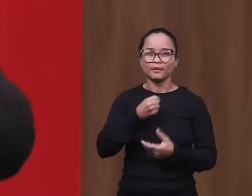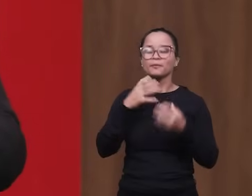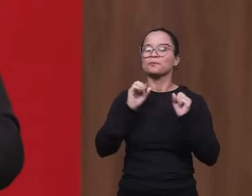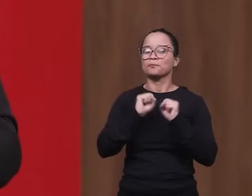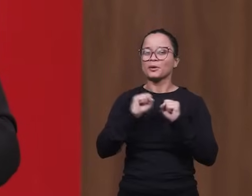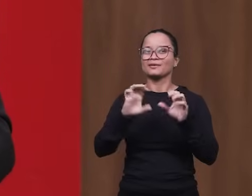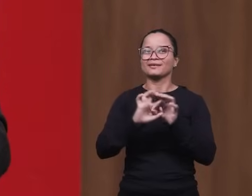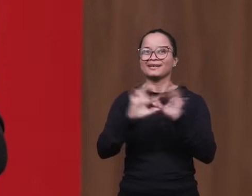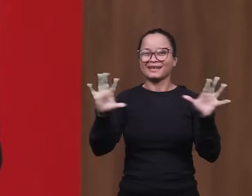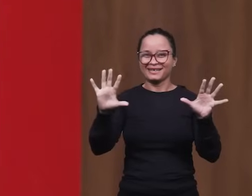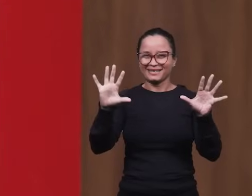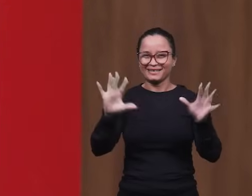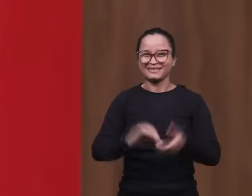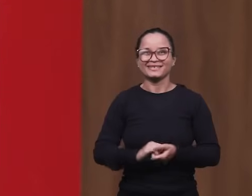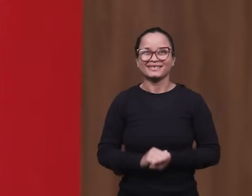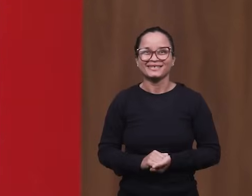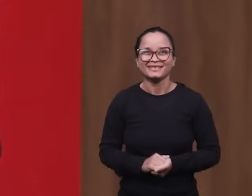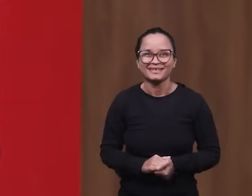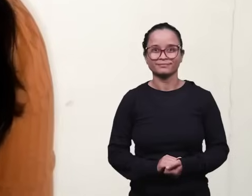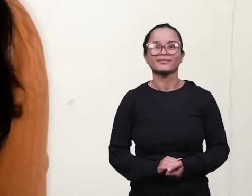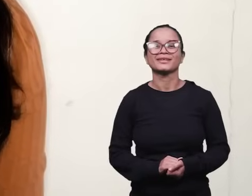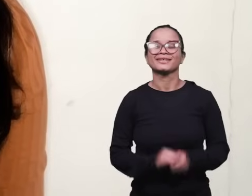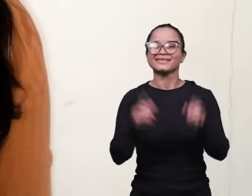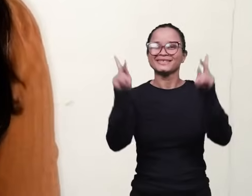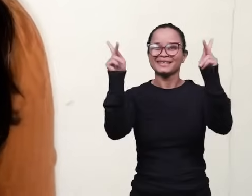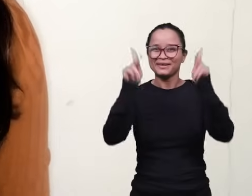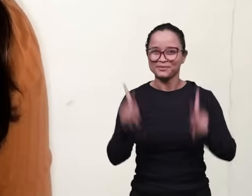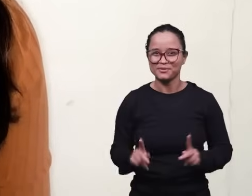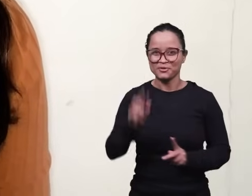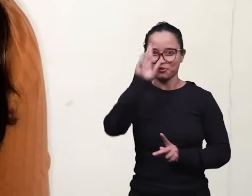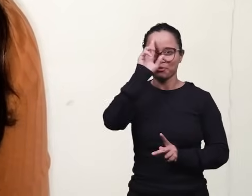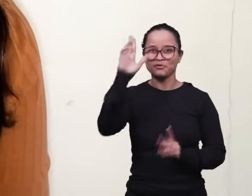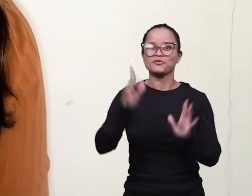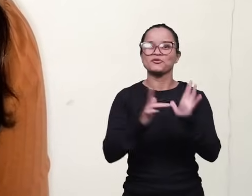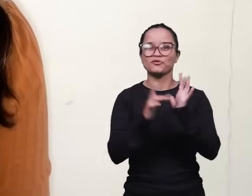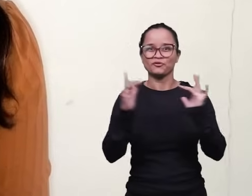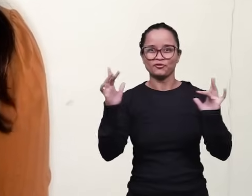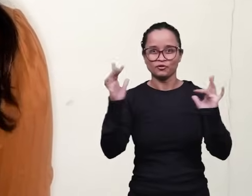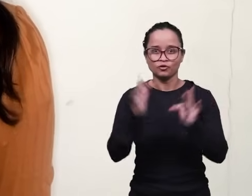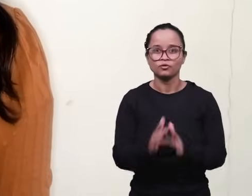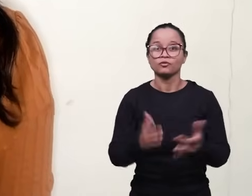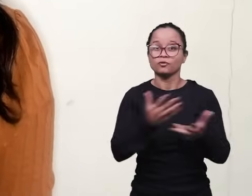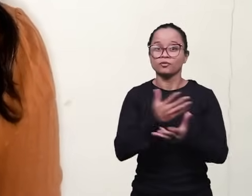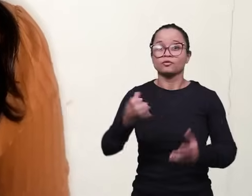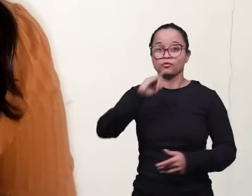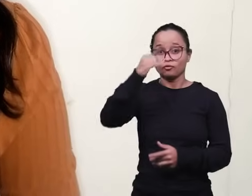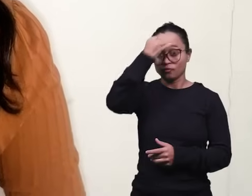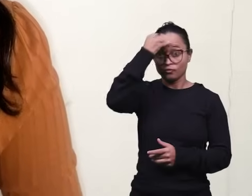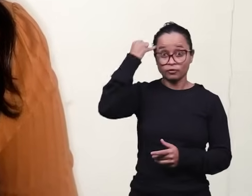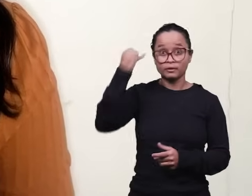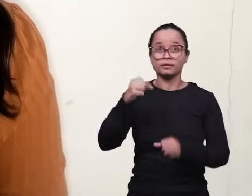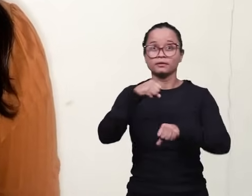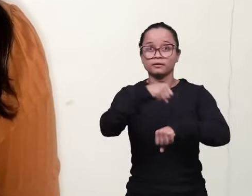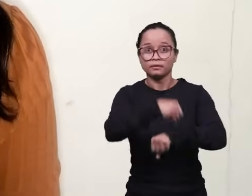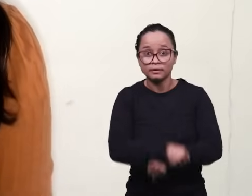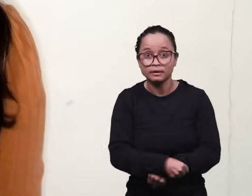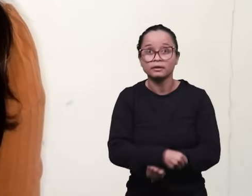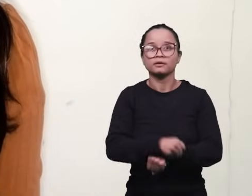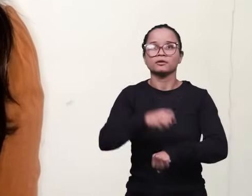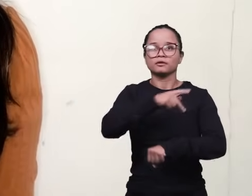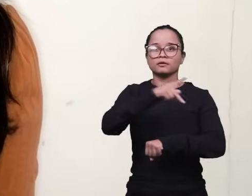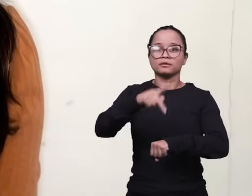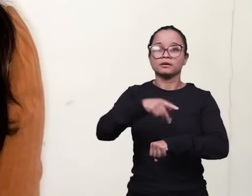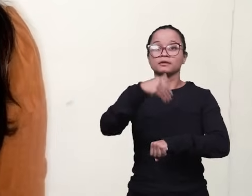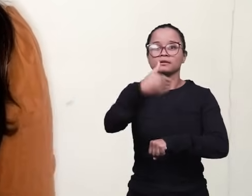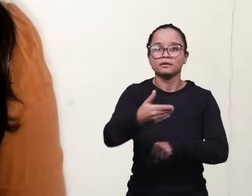microfone já está ligado aí para você, minha irmã. Fica à vontade. A paz do Senhor Jesus, Jorge e irmãos. Nesta última semana foi realizado um seminário